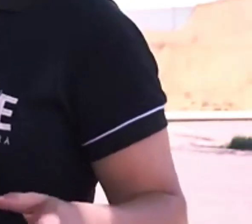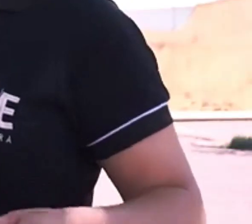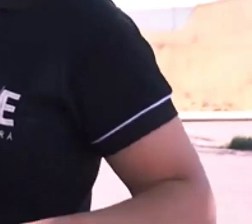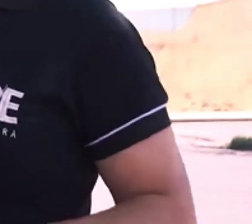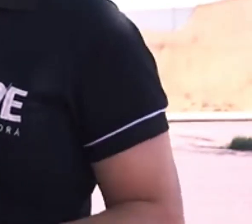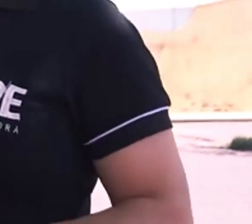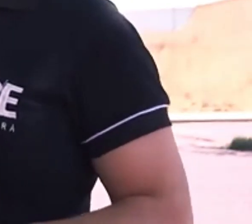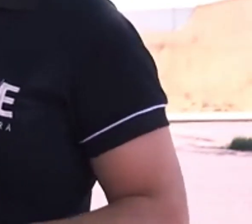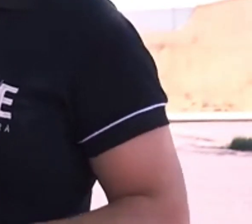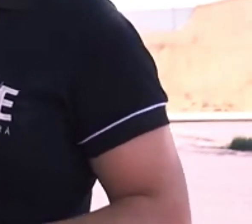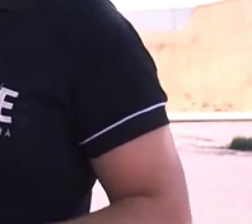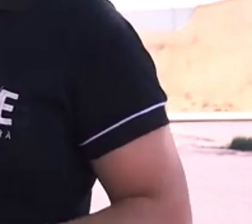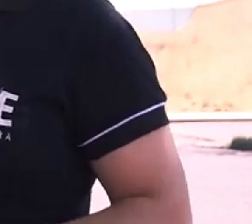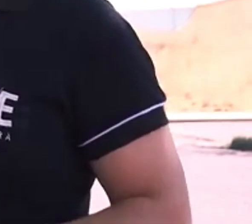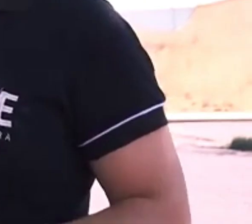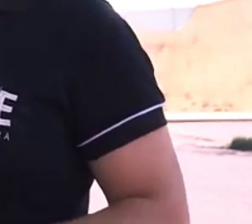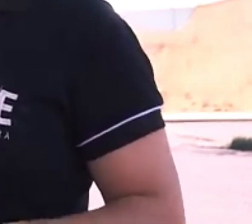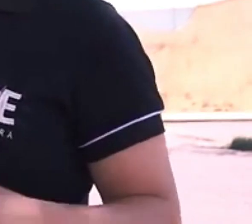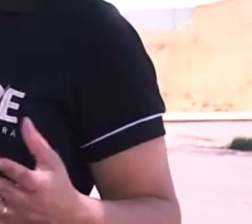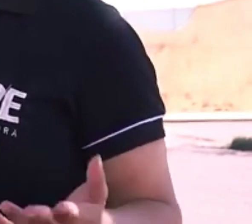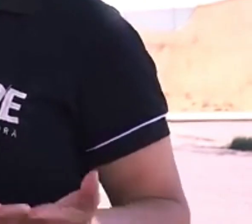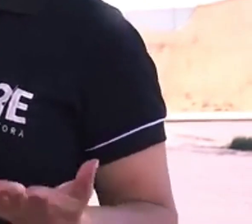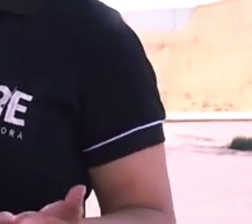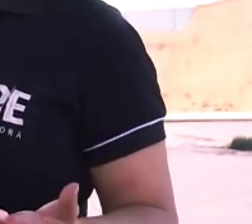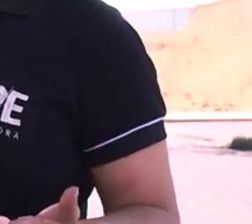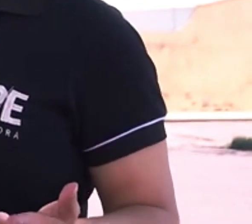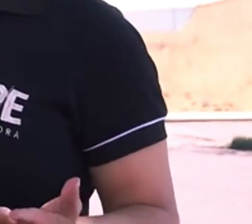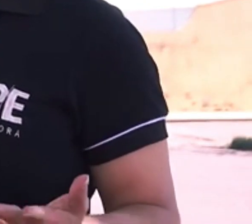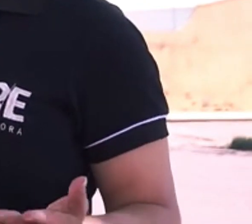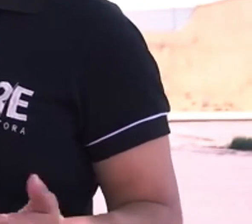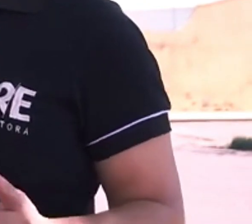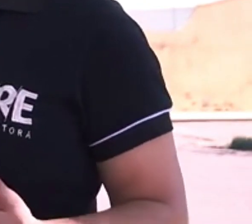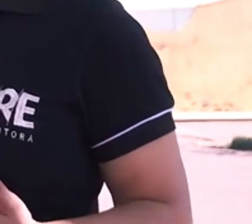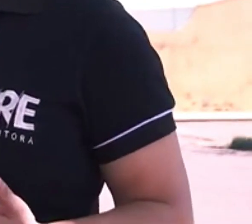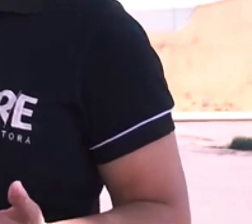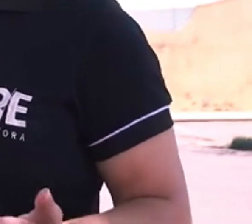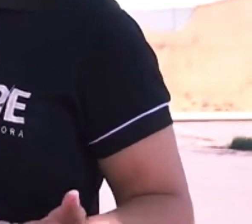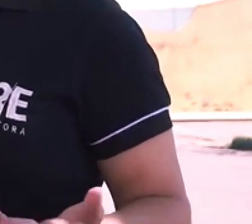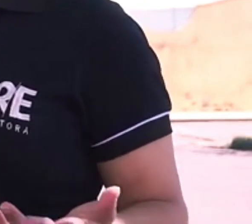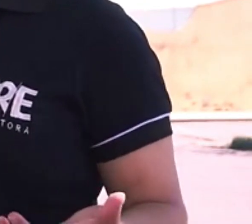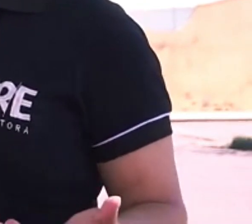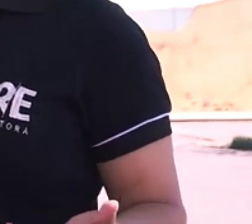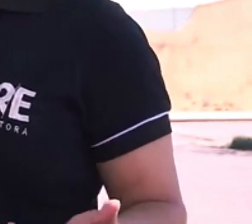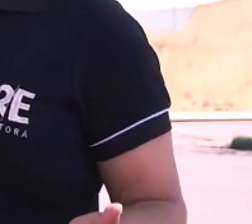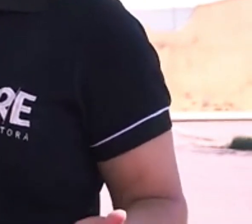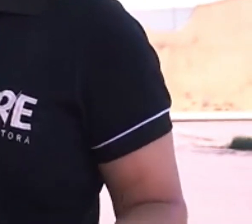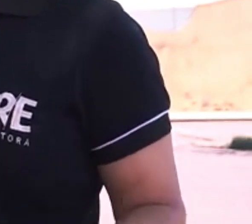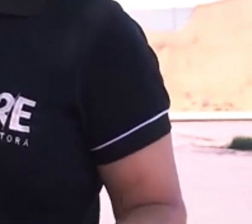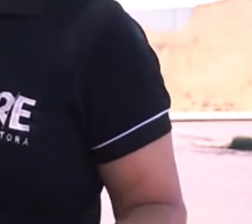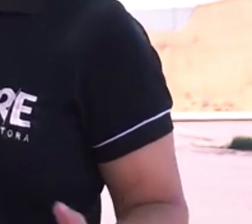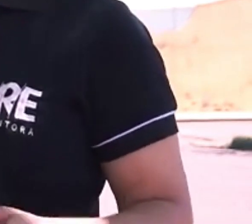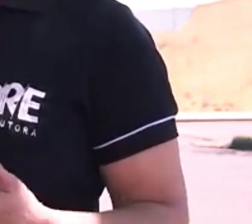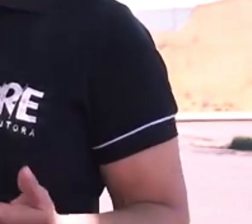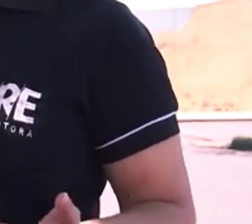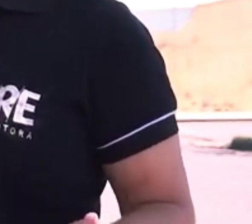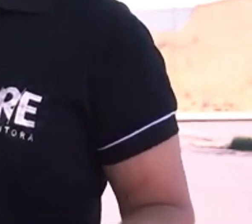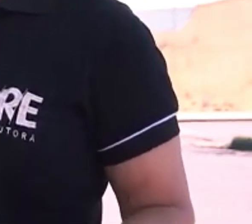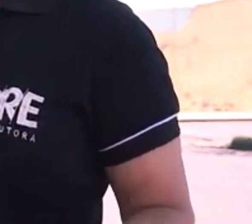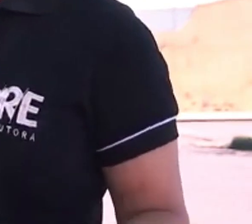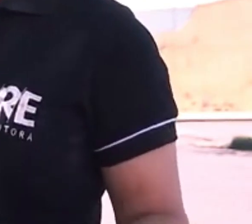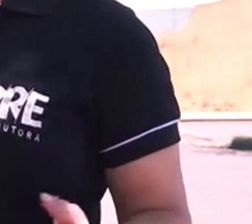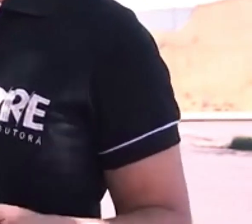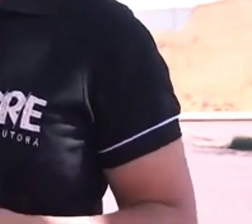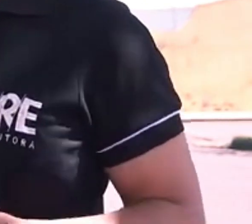A prática da atividade física pode começar de forma moderada, com uma caminhada de meia hora por dia, usar